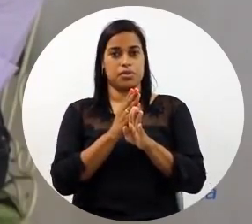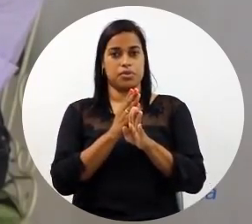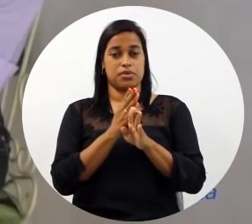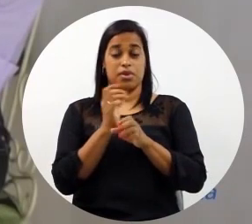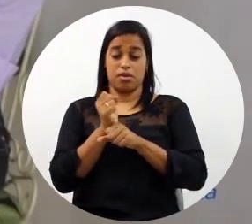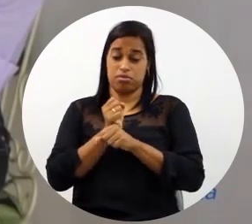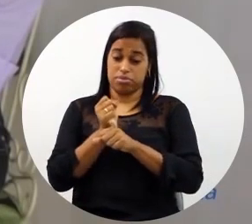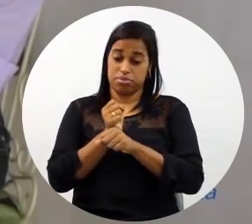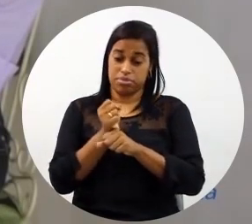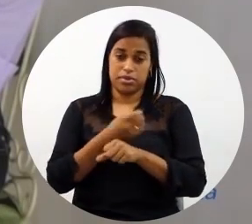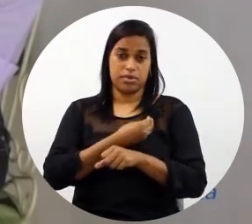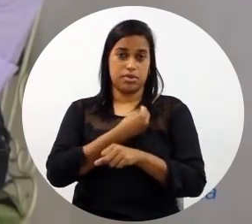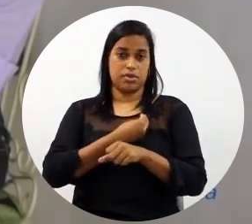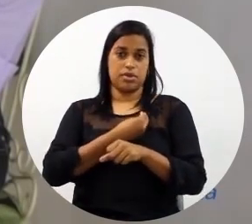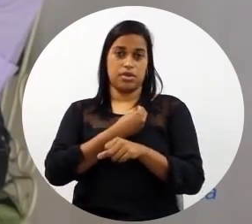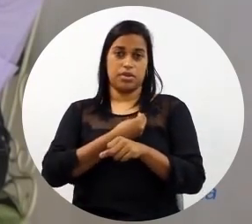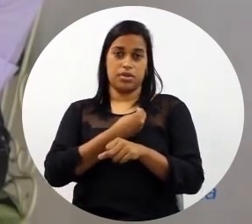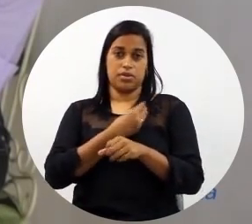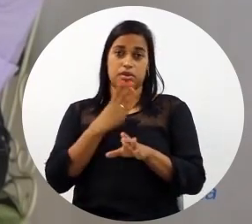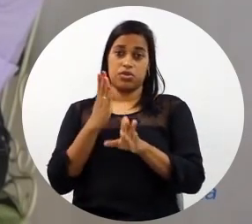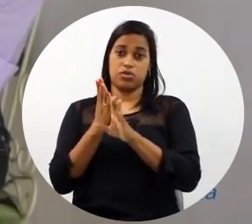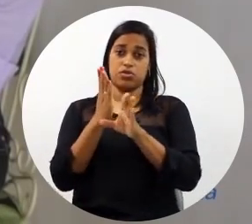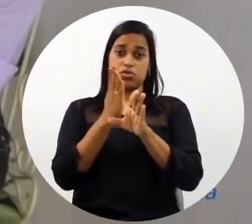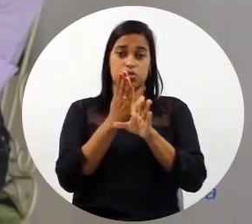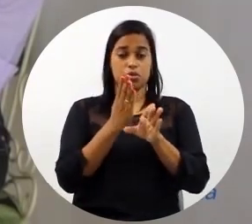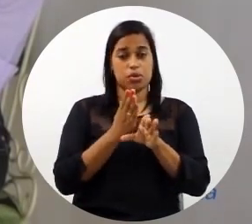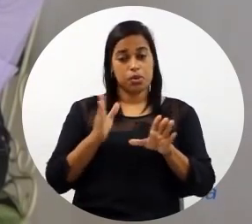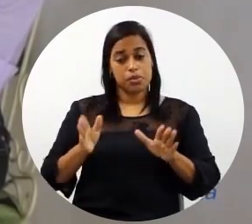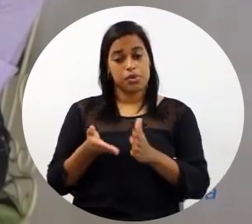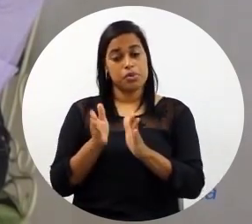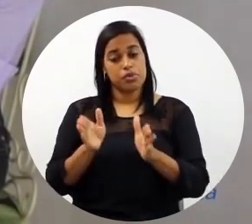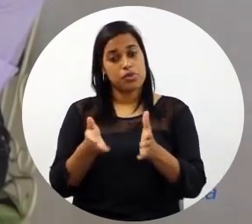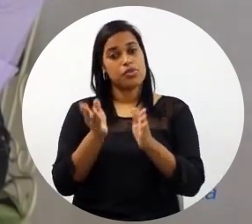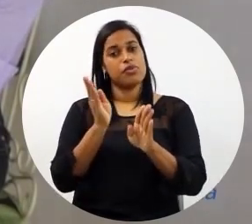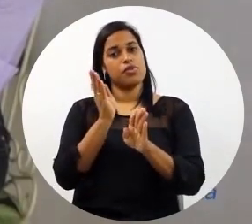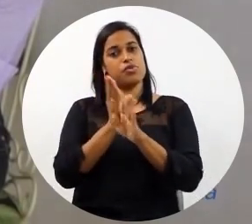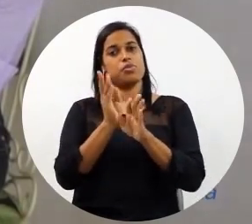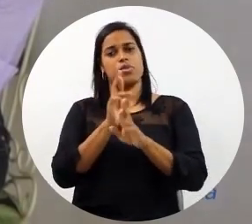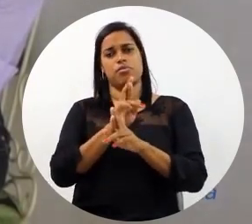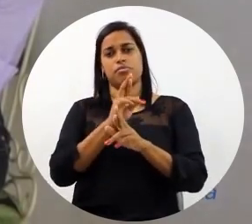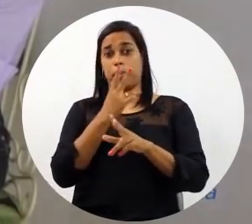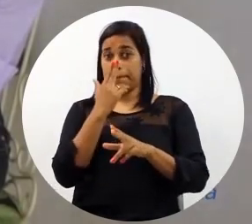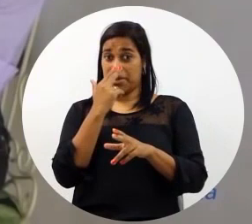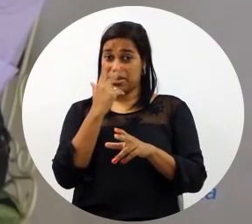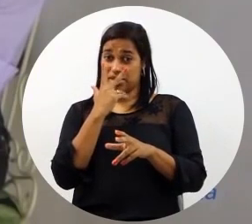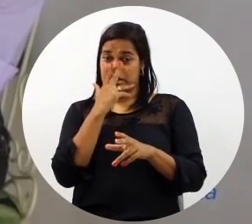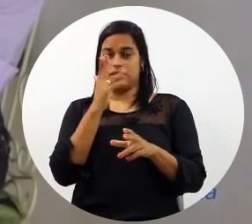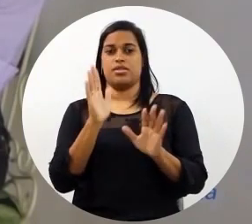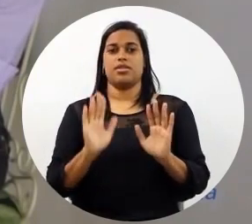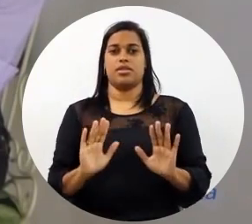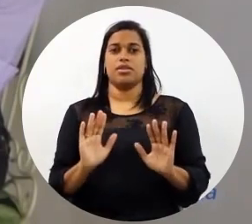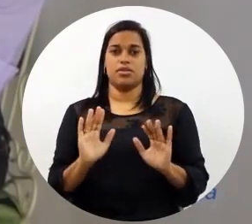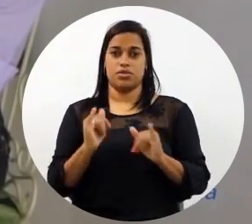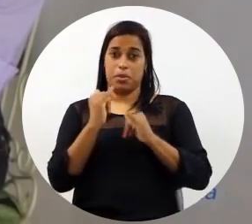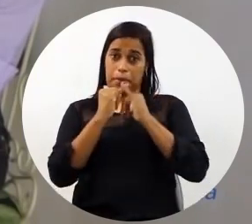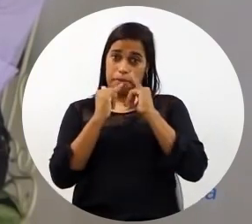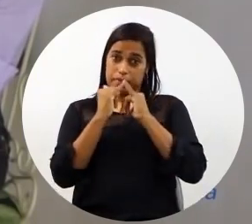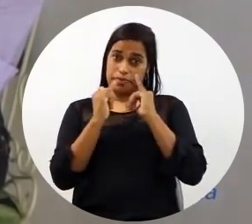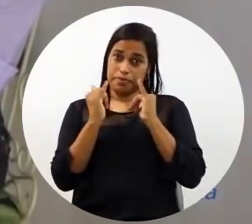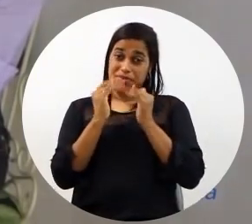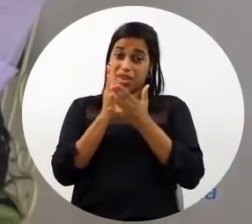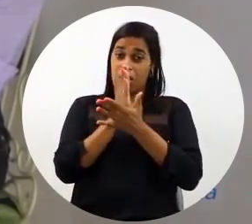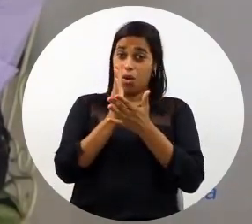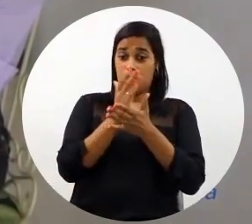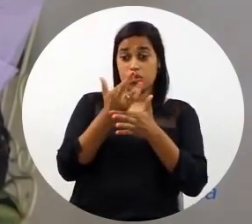durante minha vida inteira, eu descubro, porque motivar e descobrir são coisas muito parecidas. Geralmente